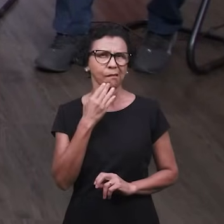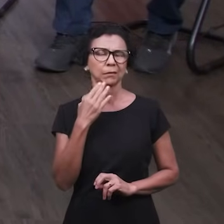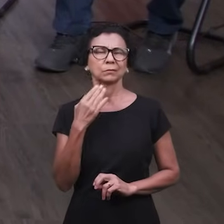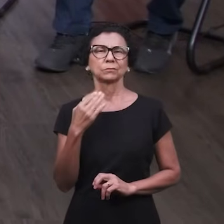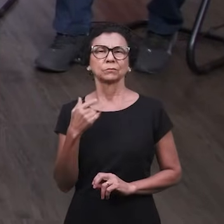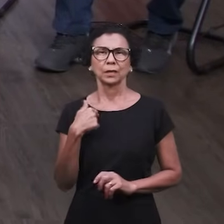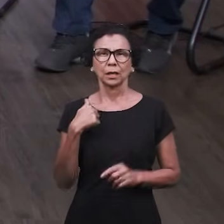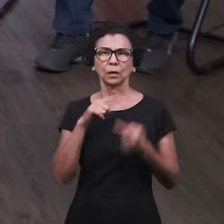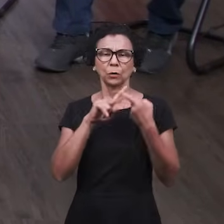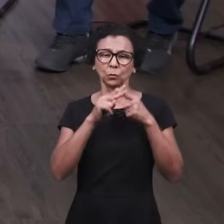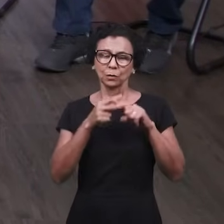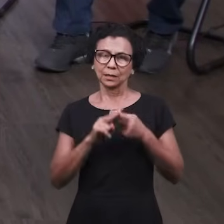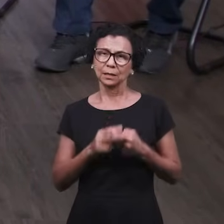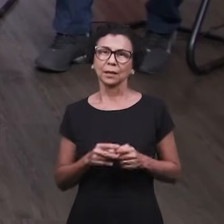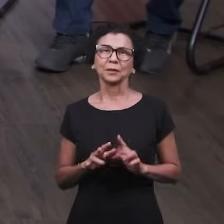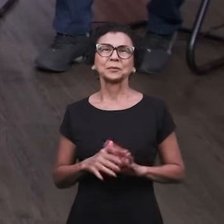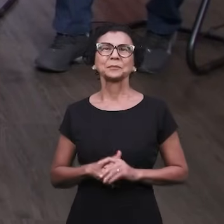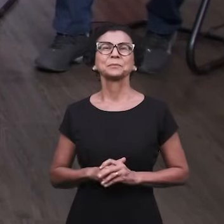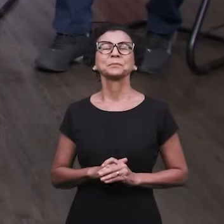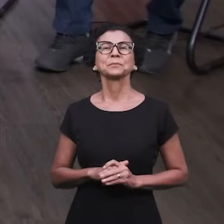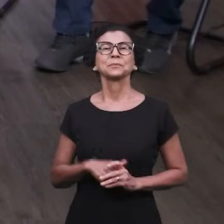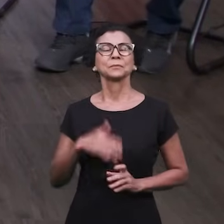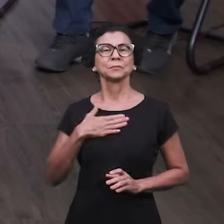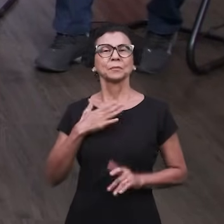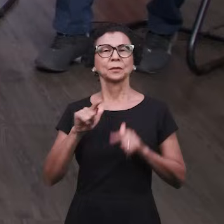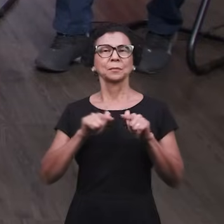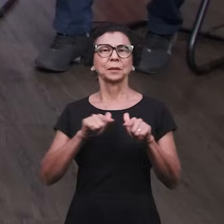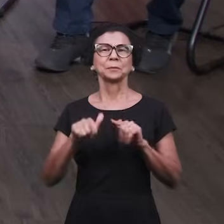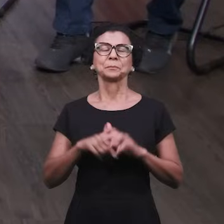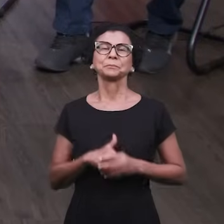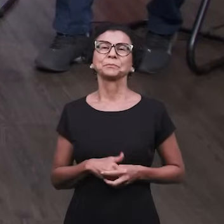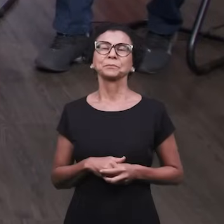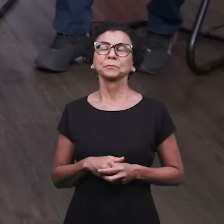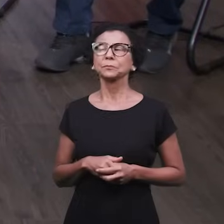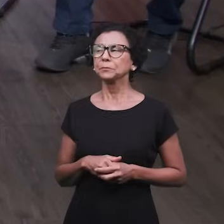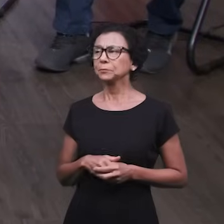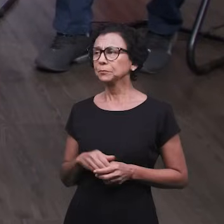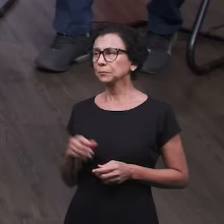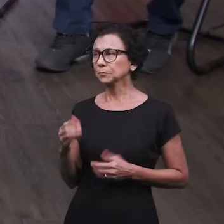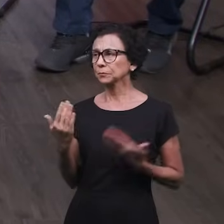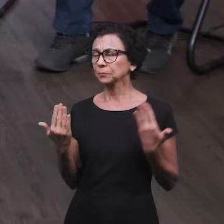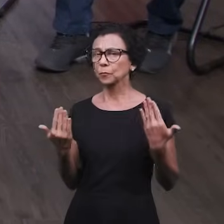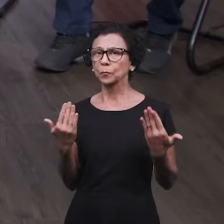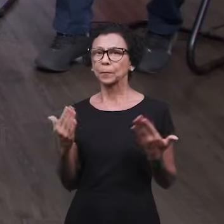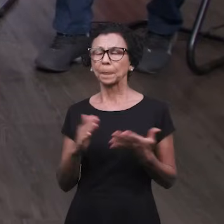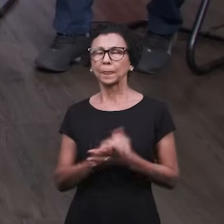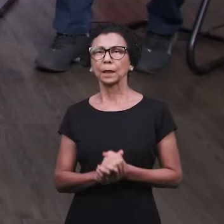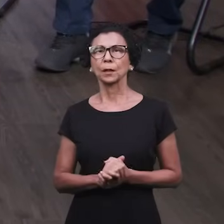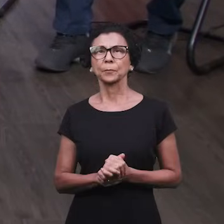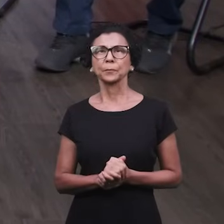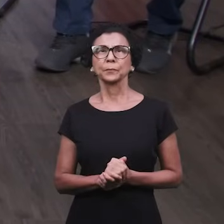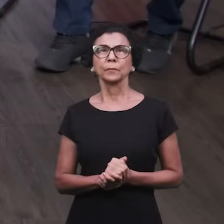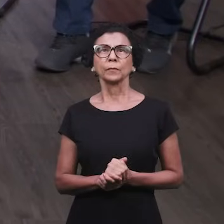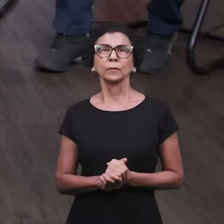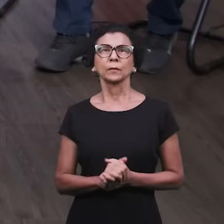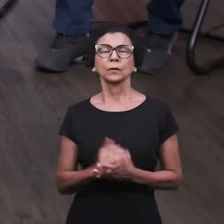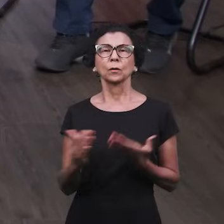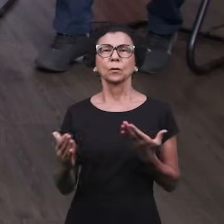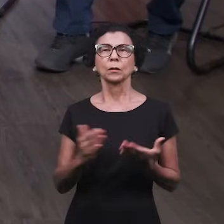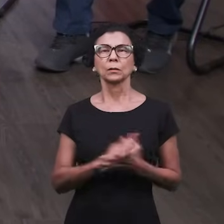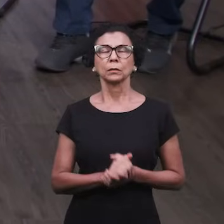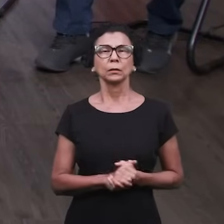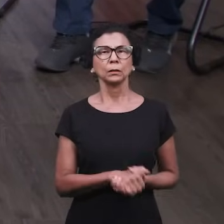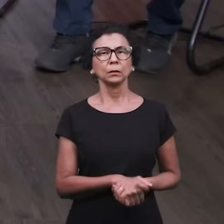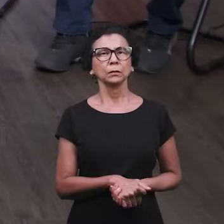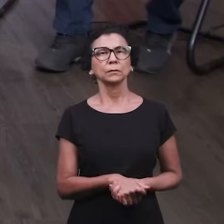eu restaurei. Faz parte do meu trabalho. Então a gente pode comparar, assim, fazer a comparação a um alfaiate. No caso, as pessoas vão